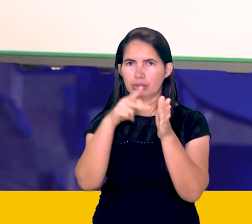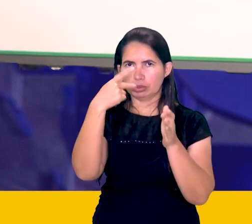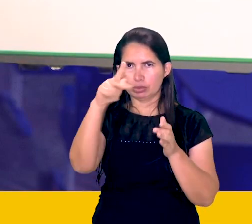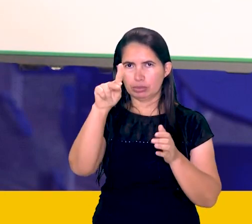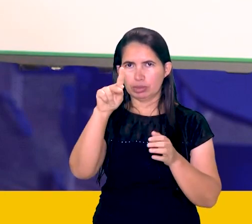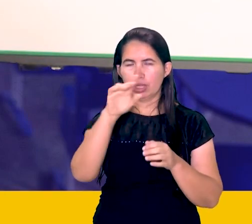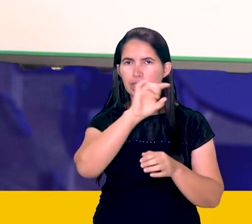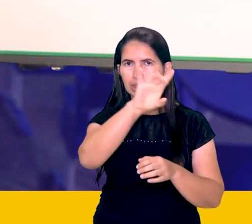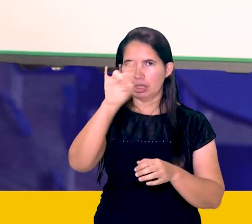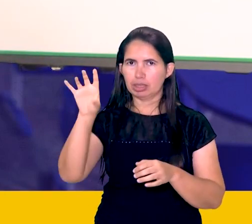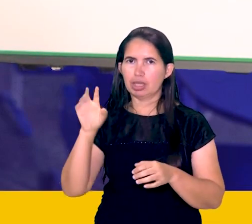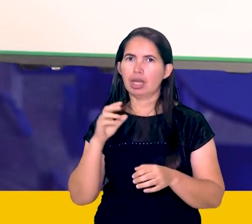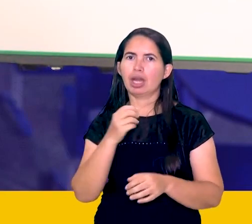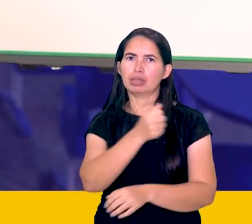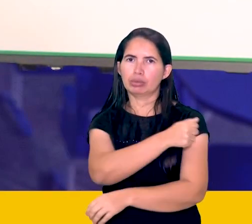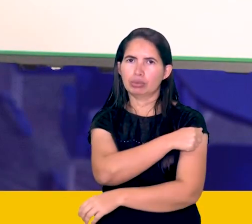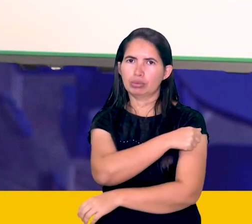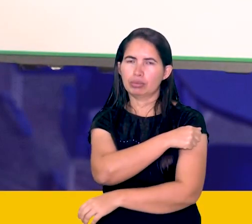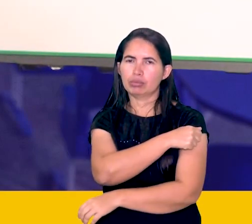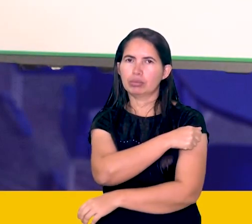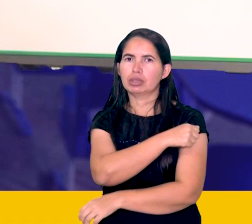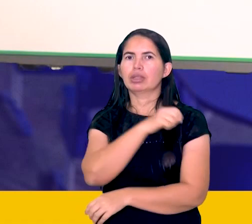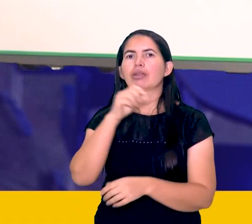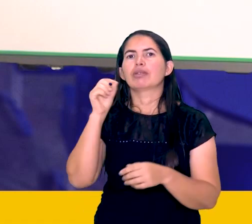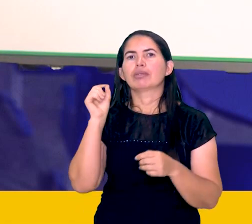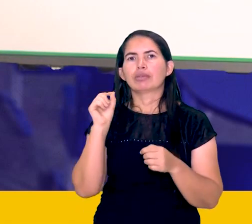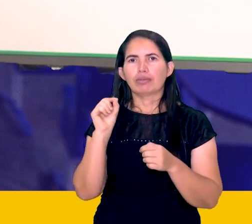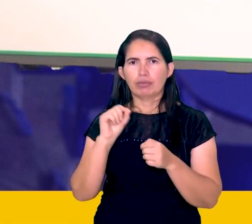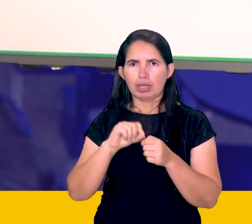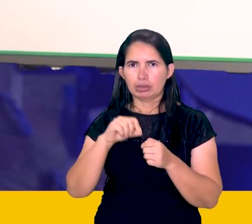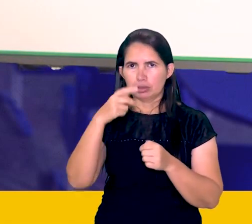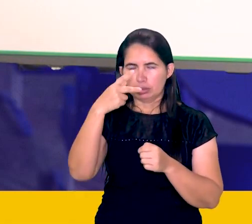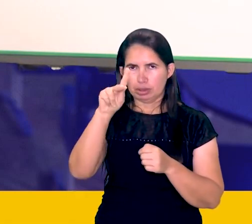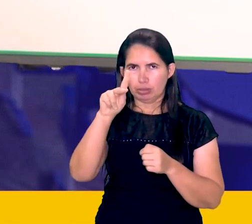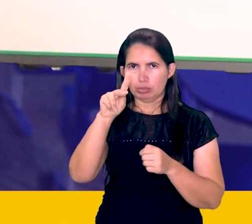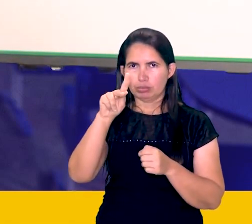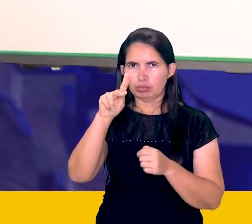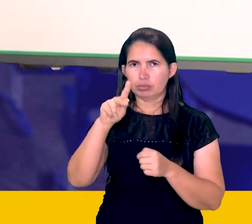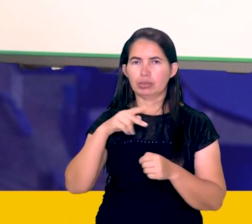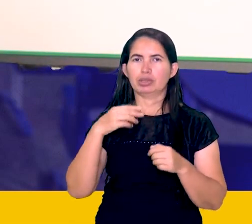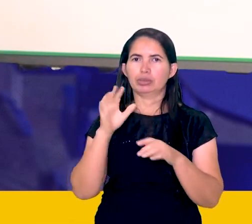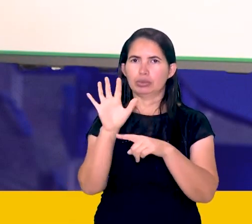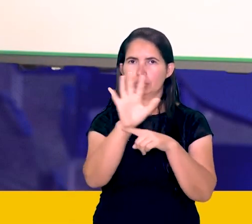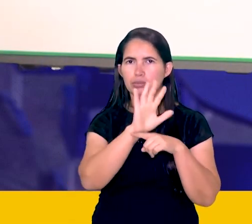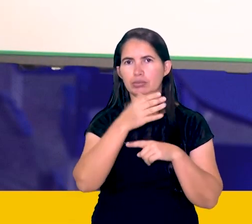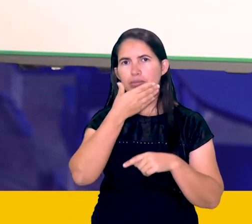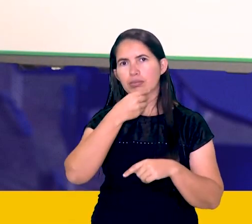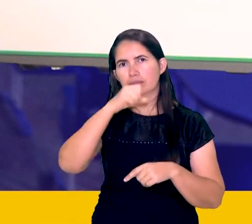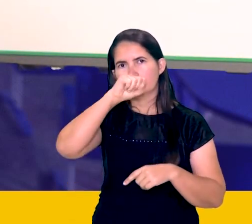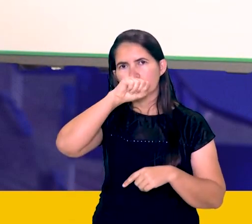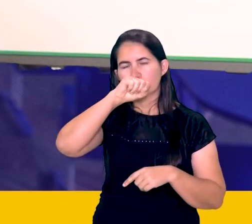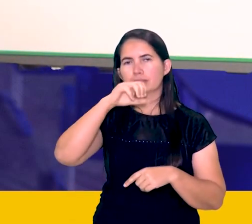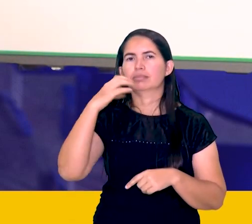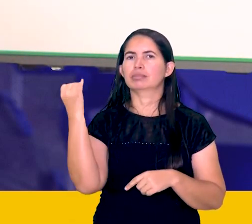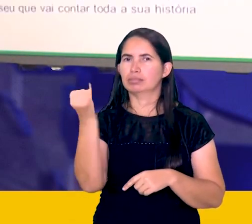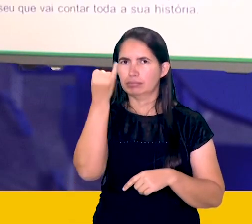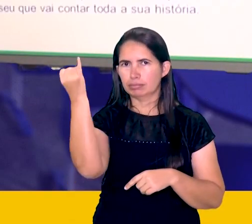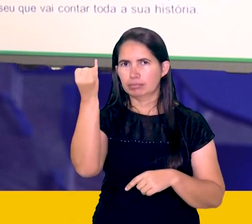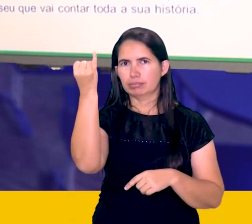faz a sua em casa com auxílio ou ajuda dos seus pais. Isso é muito importante.